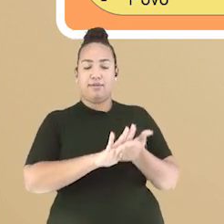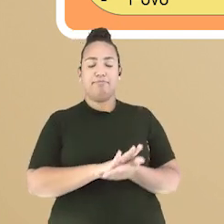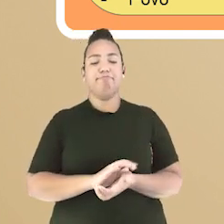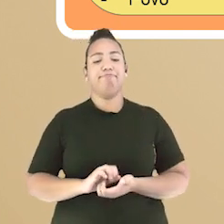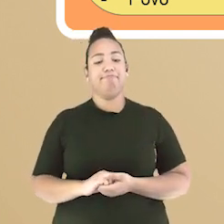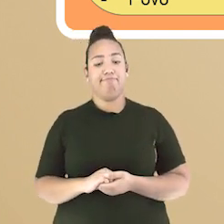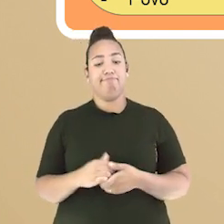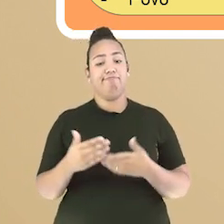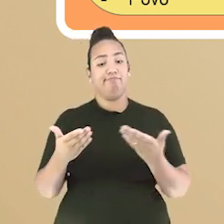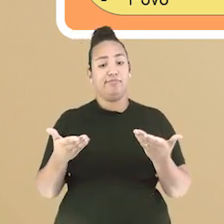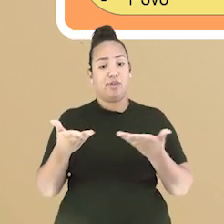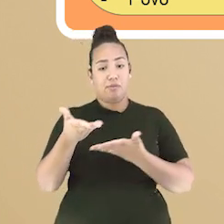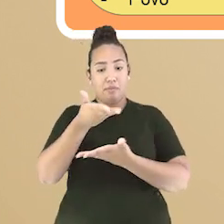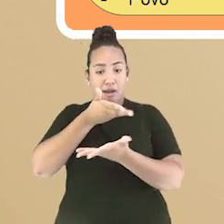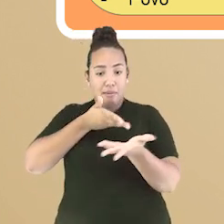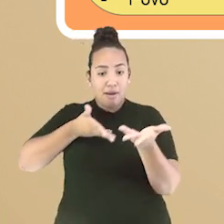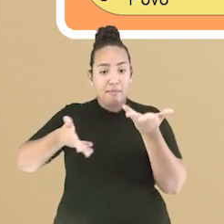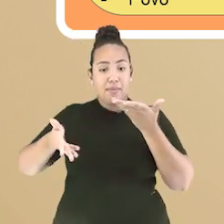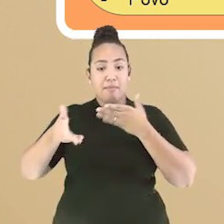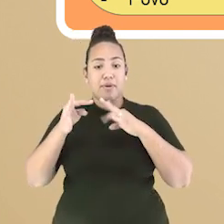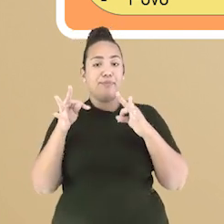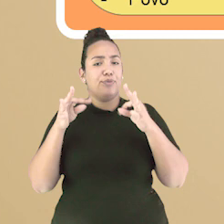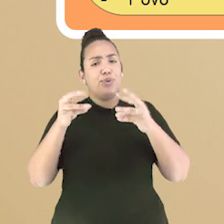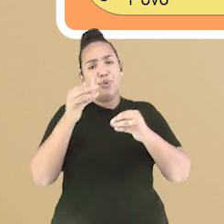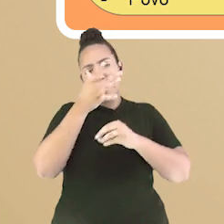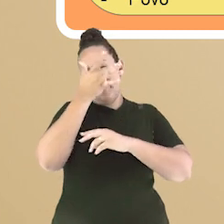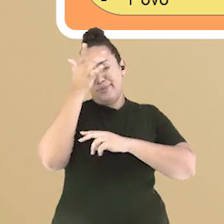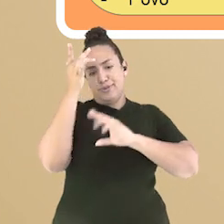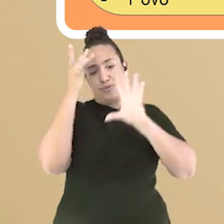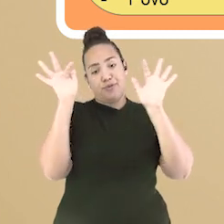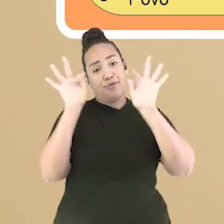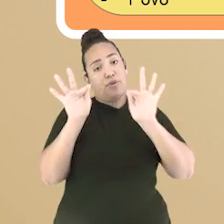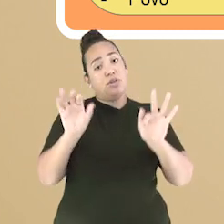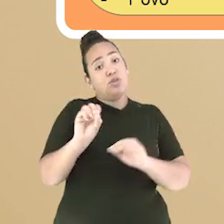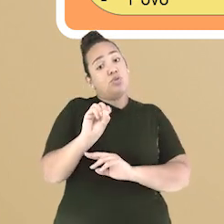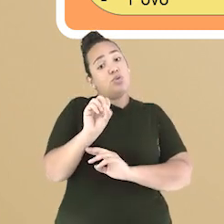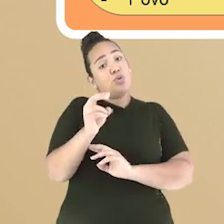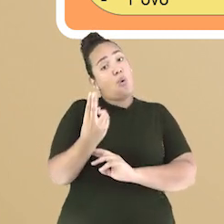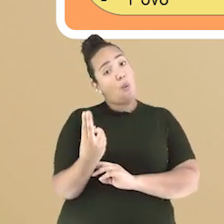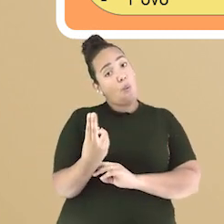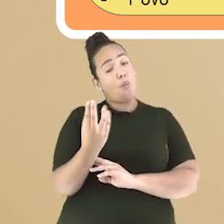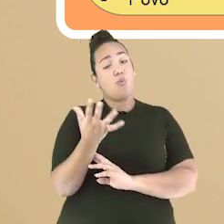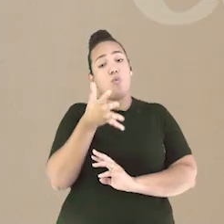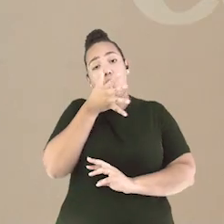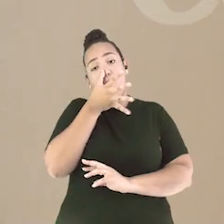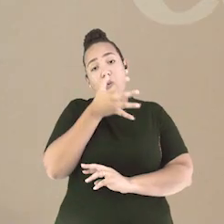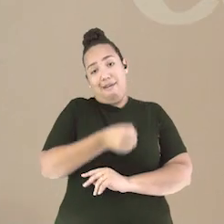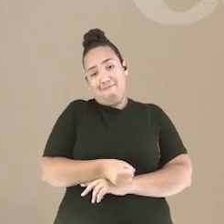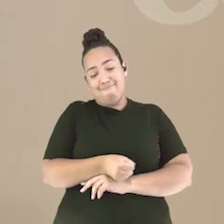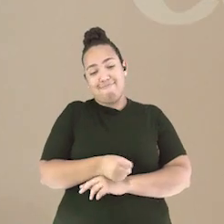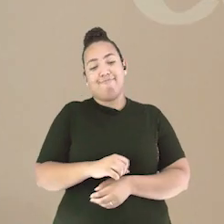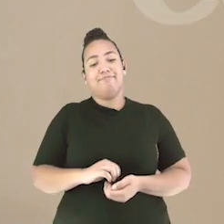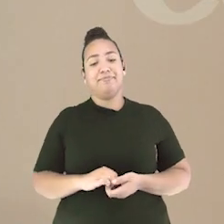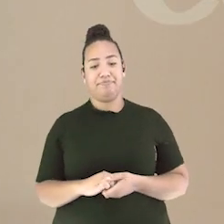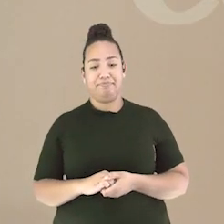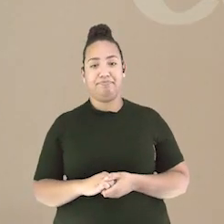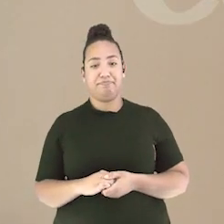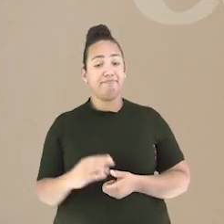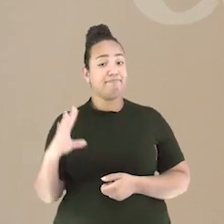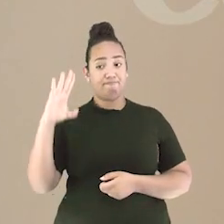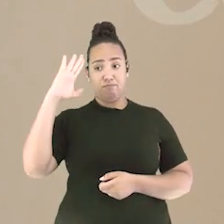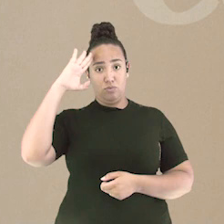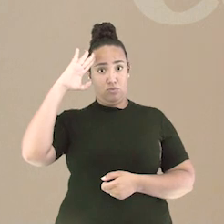Esse esquema garantiu que todo mundo saísse feliz, ou quase todo mundo. Os coronéis serão